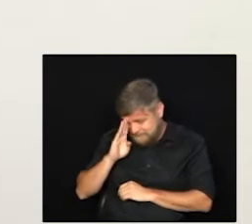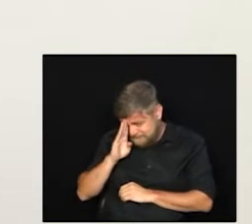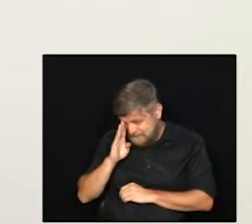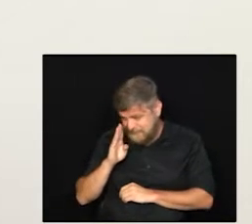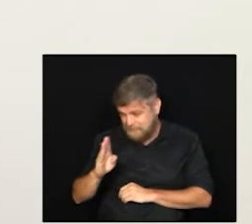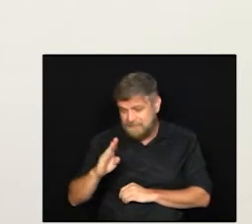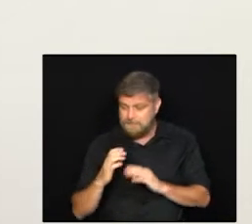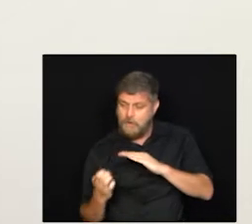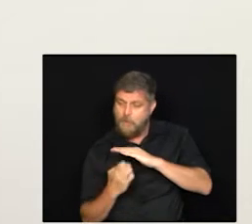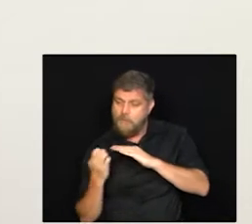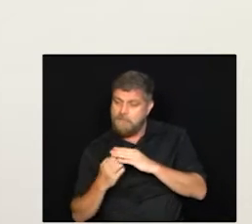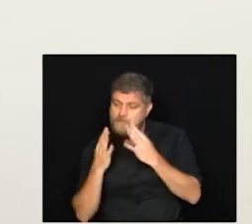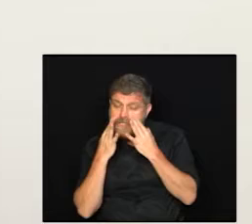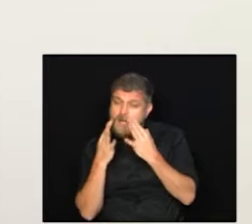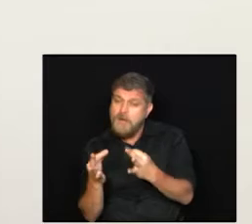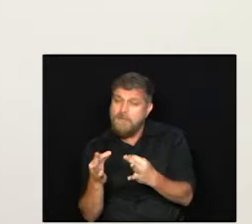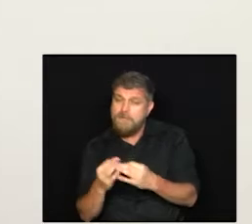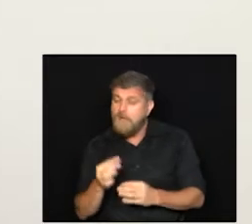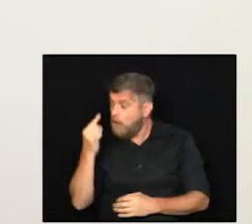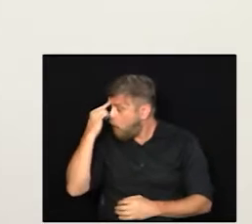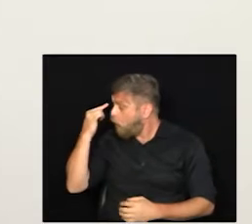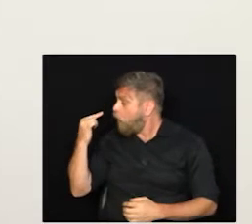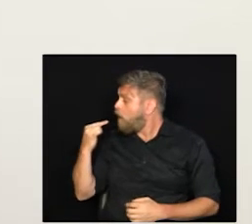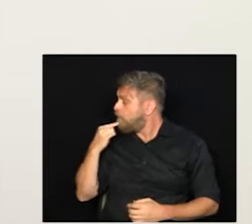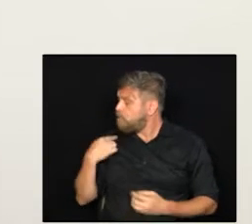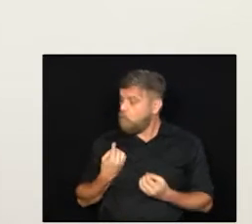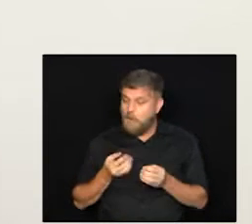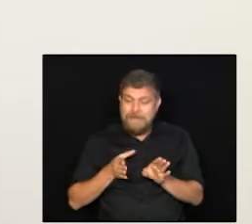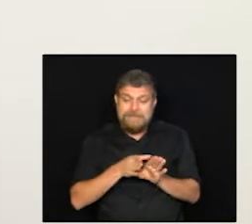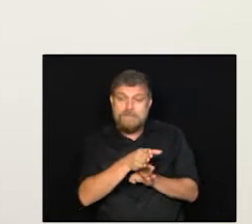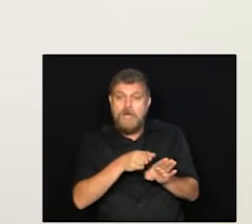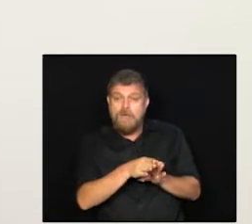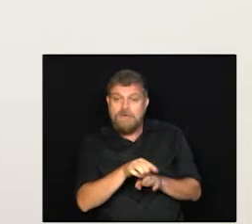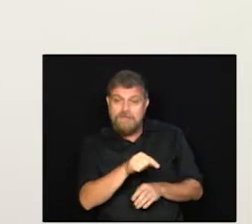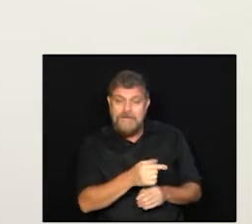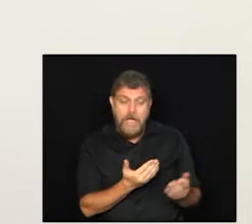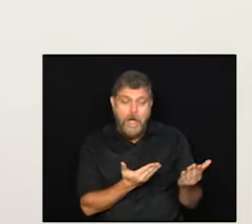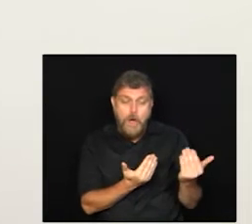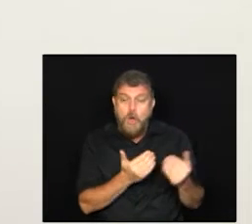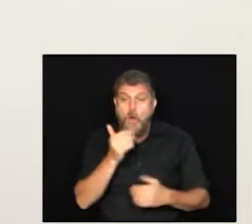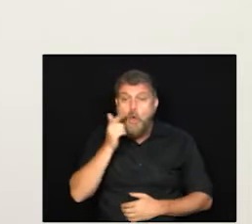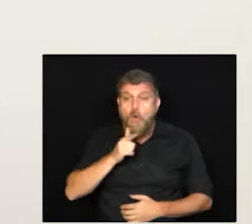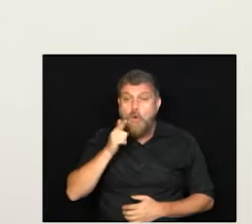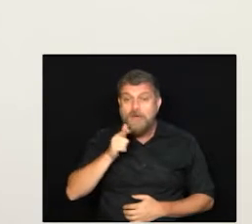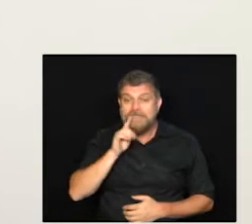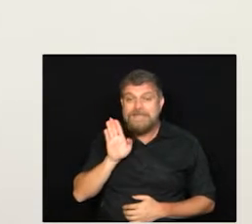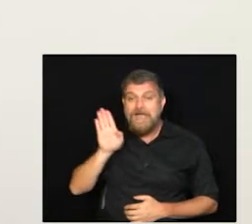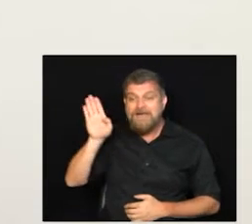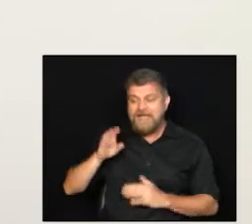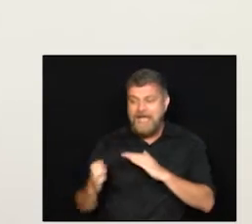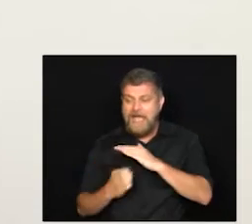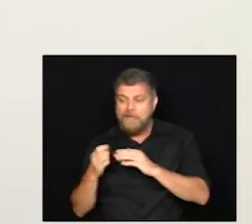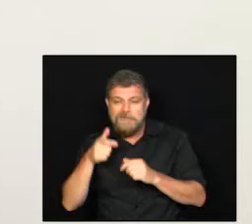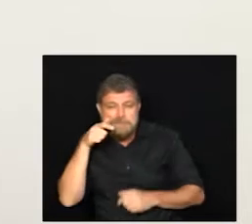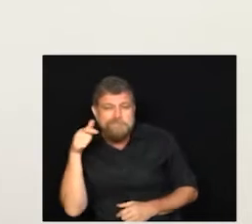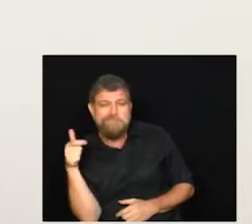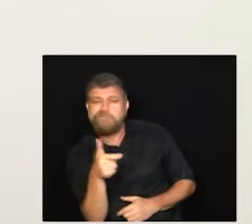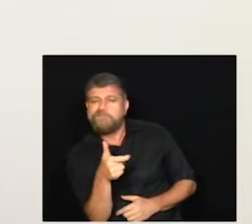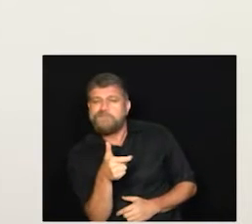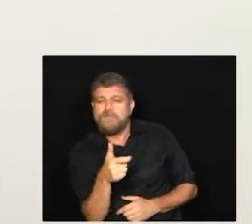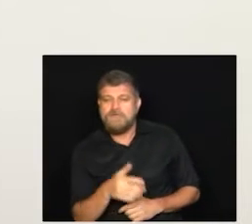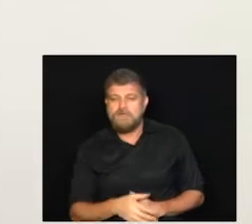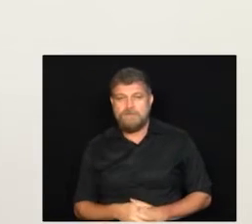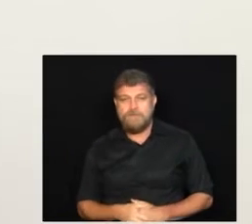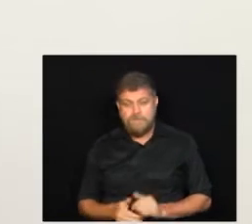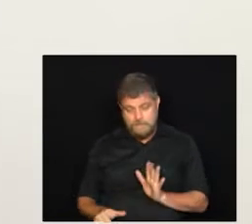dessa empresa. Que tipo de perfil que a gente pode orientar para que esse jovem tenha para ser um bom candidato para essa empresa? Olha, em primeiro